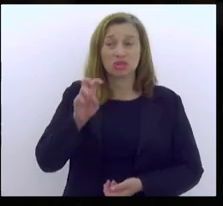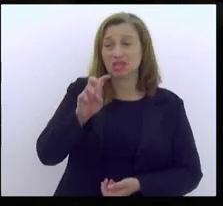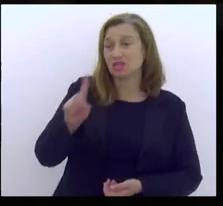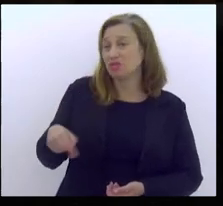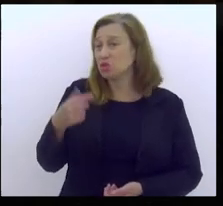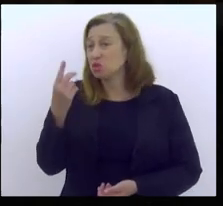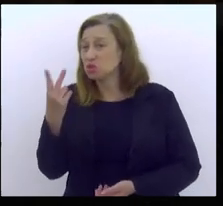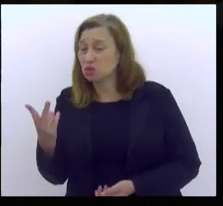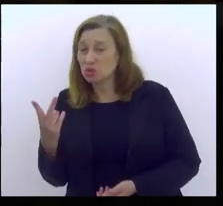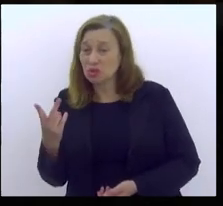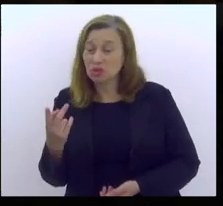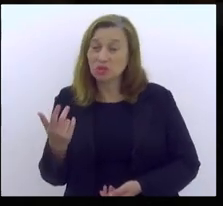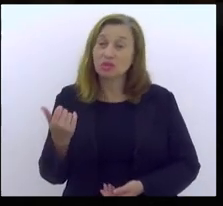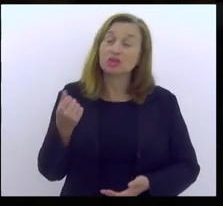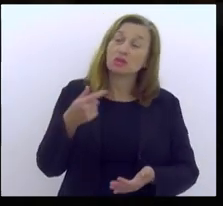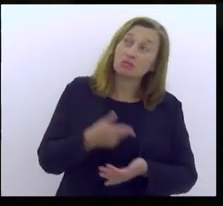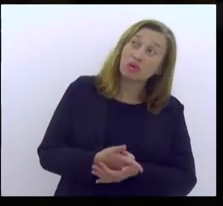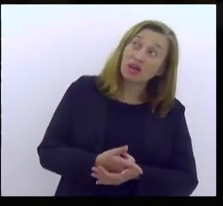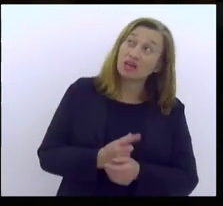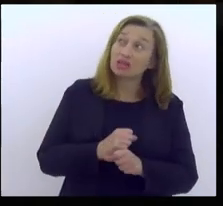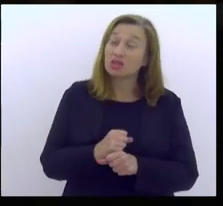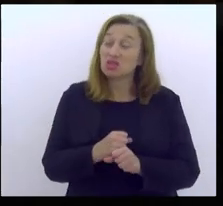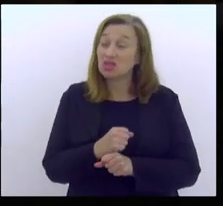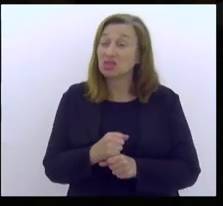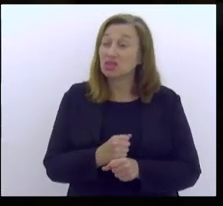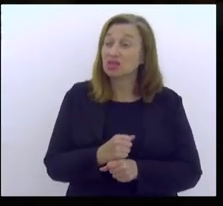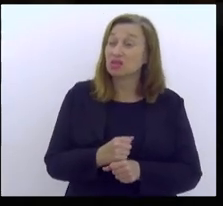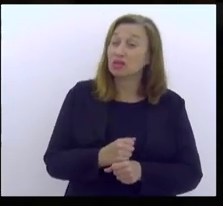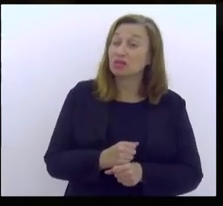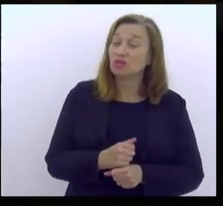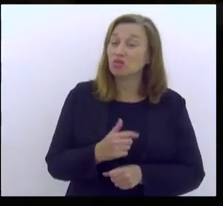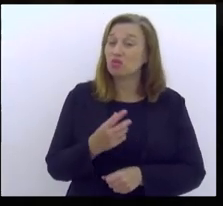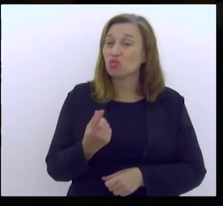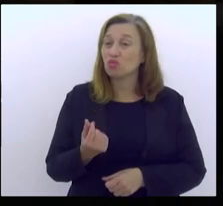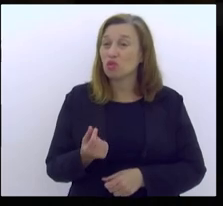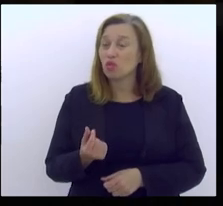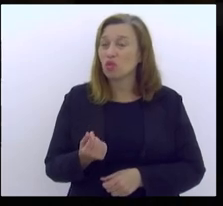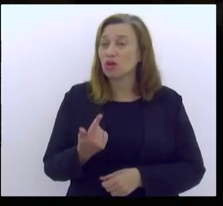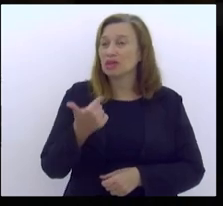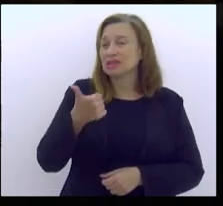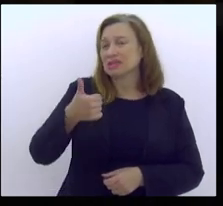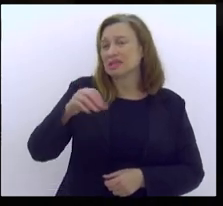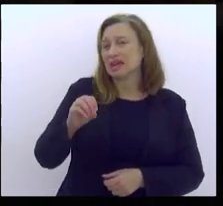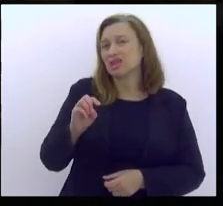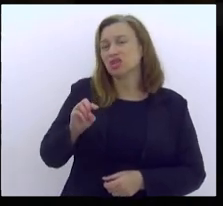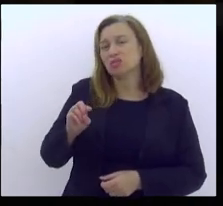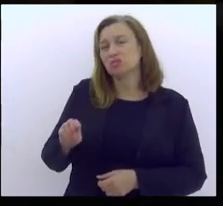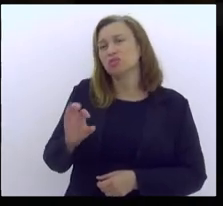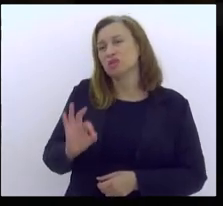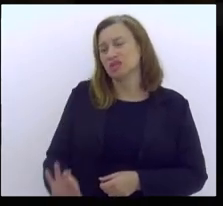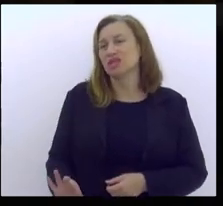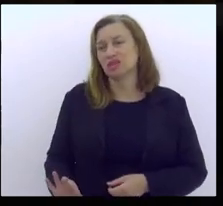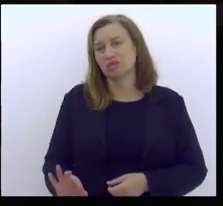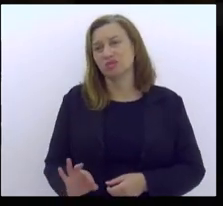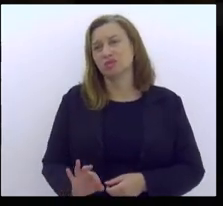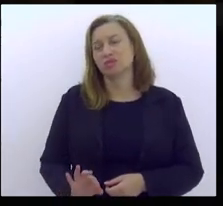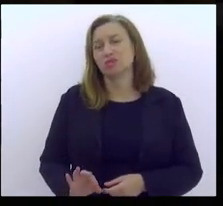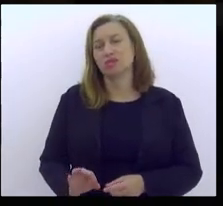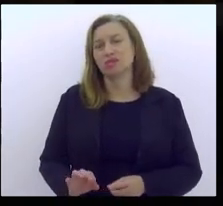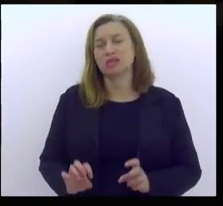5,2, estaríamos pagando esse ano uma taxa Selic de 10 pontos percentuais, 5 mais